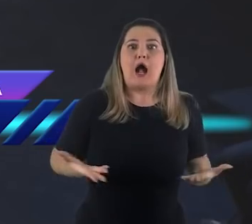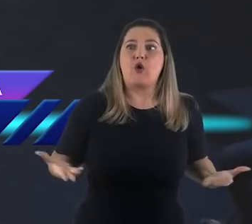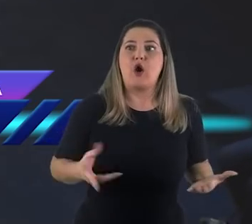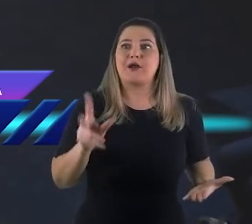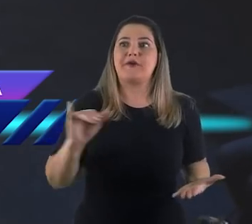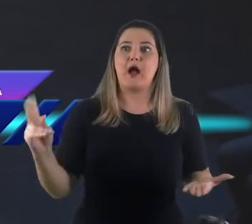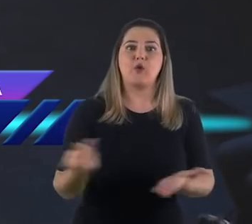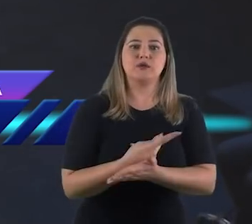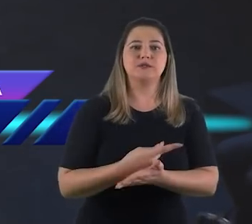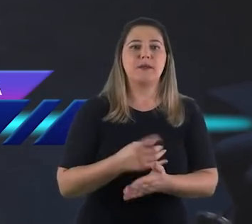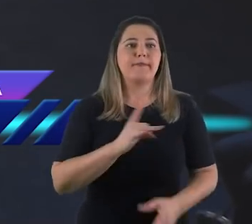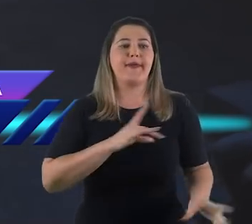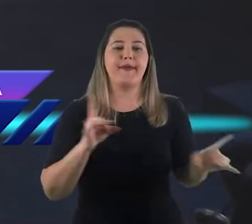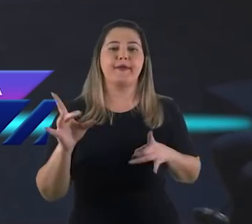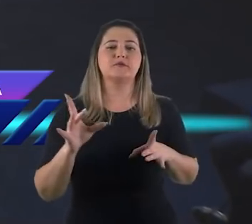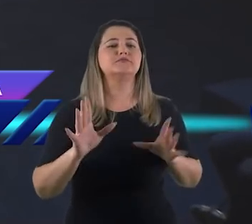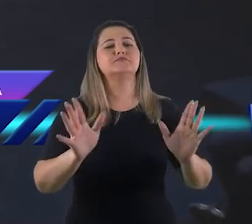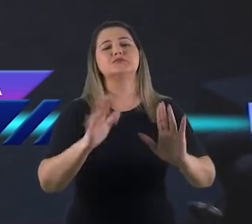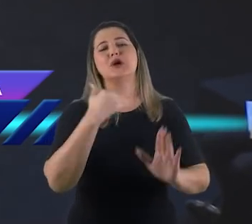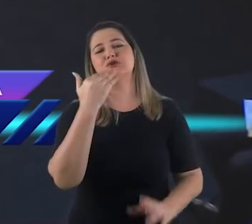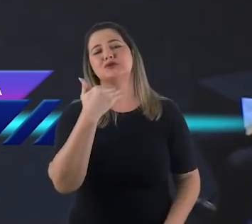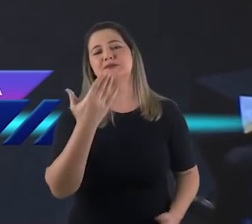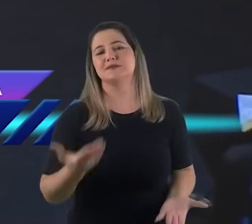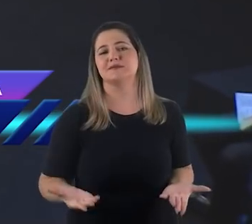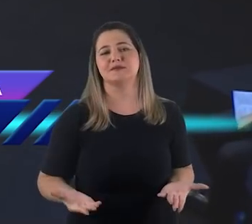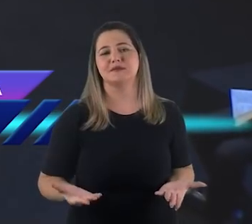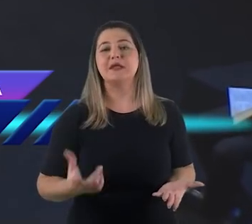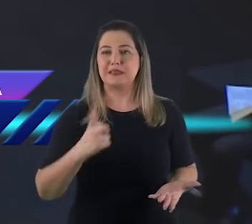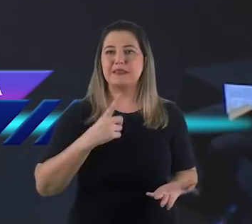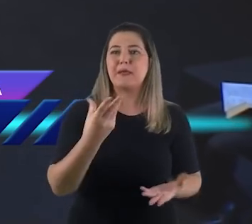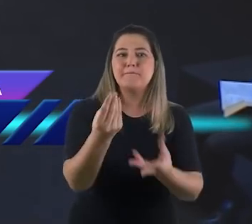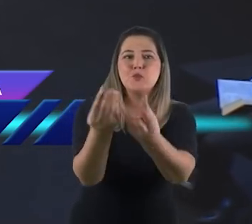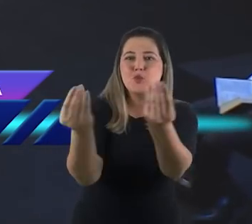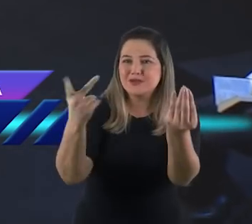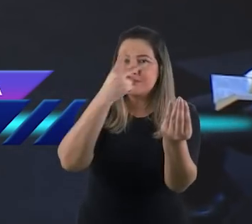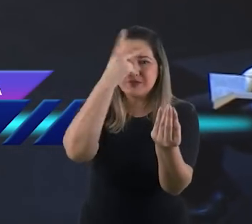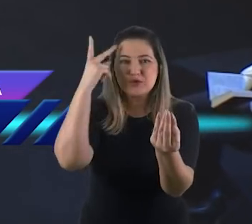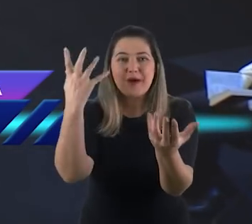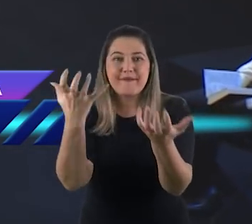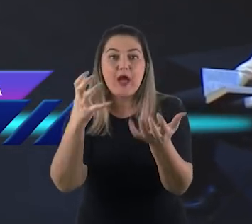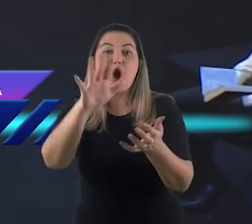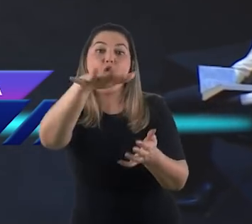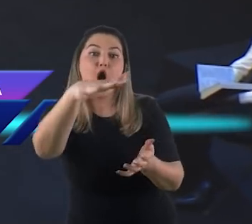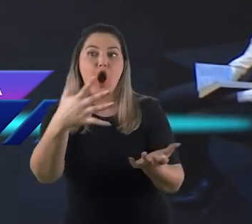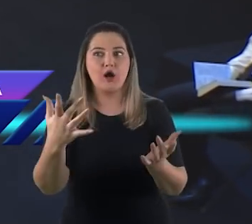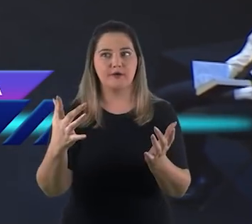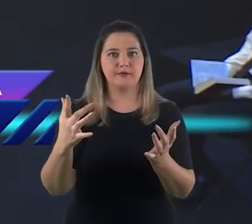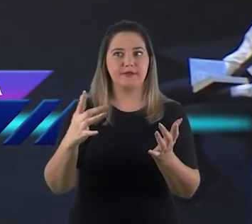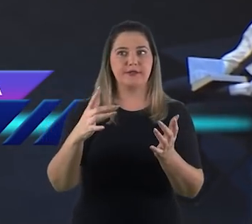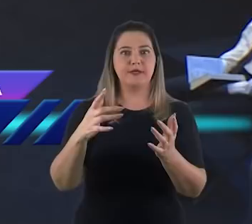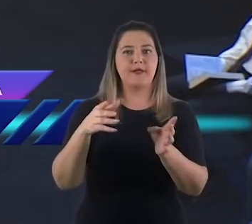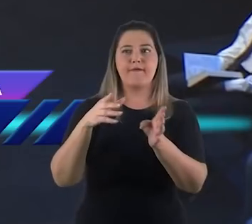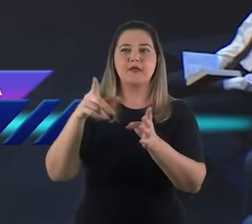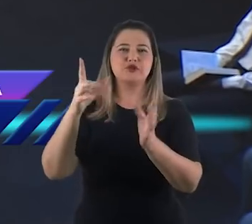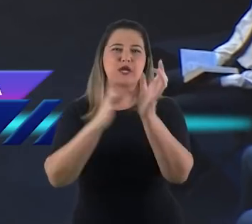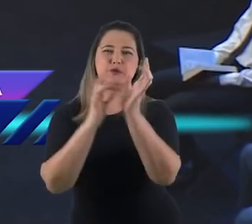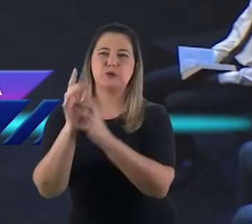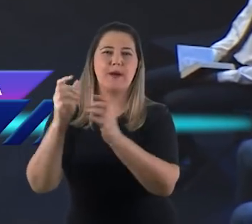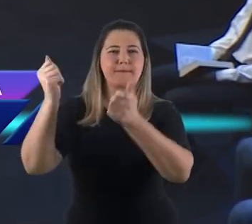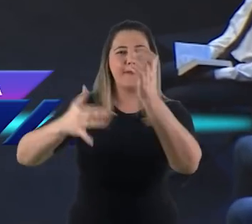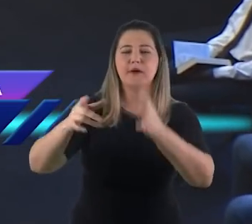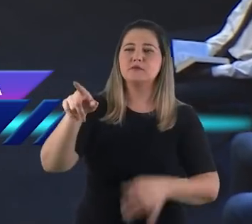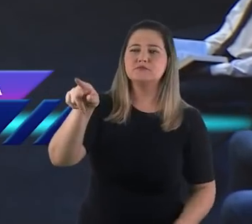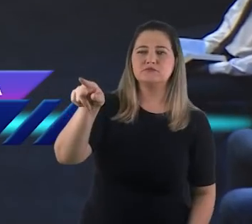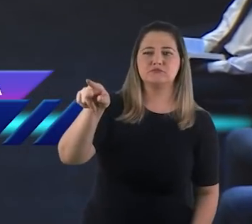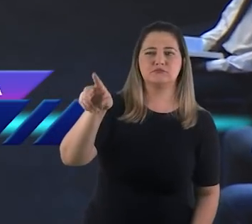Há muita gente tentando antecipar o que vai acontecer. Há muita gente tentando dizer como as coisas vão acontecer. Eu não caio nesse